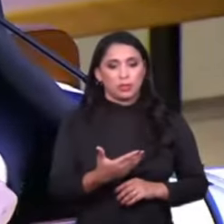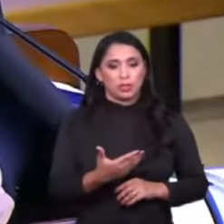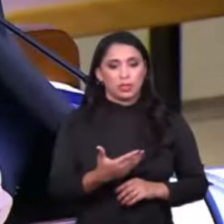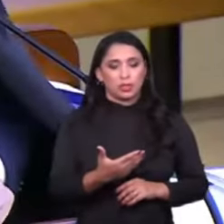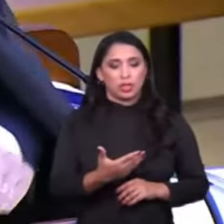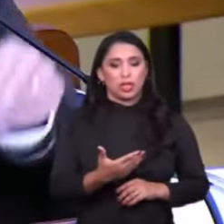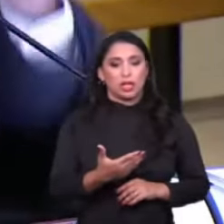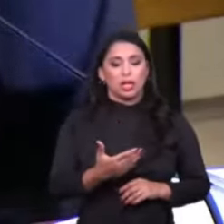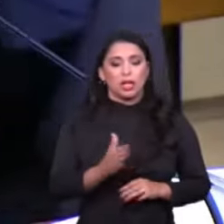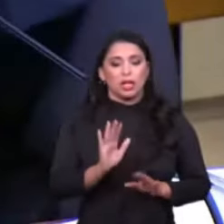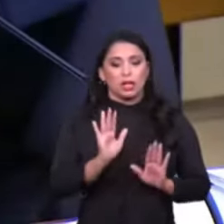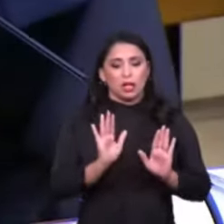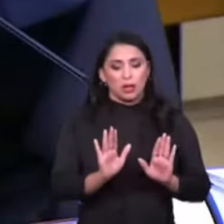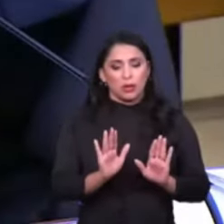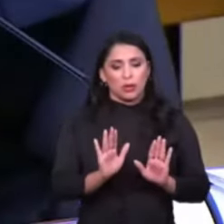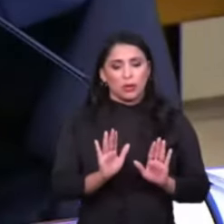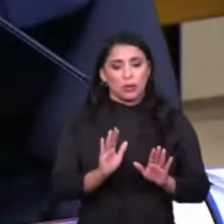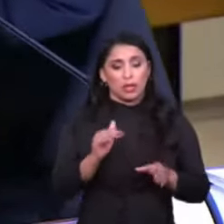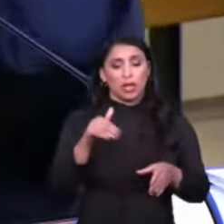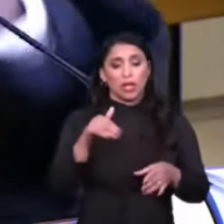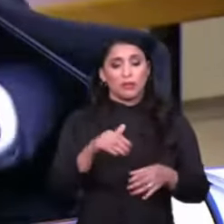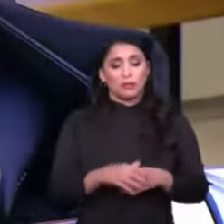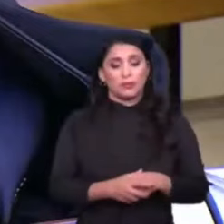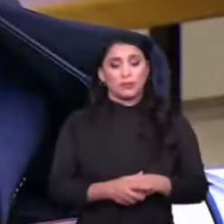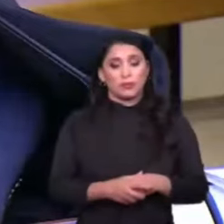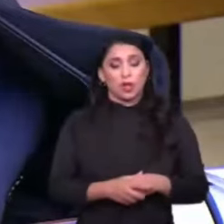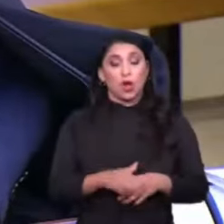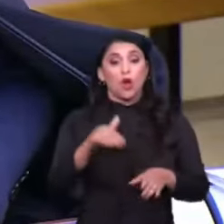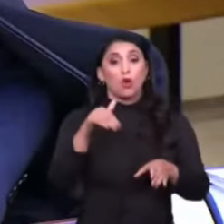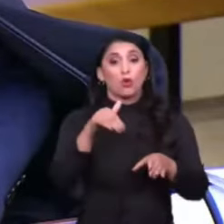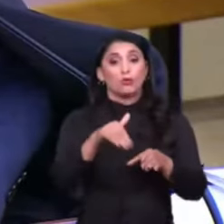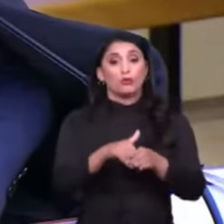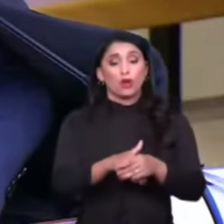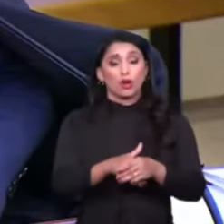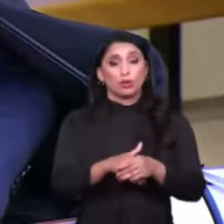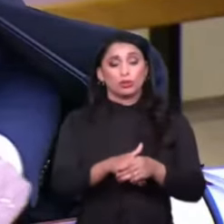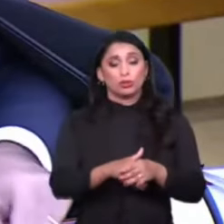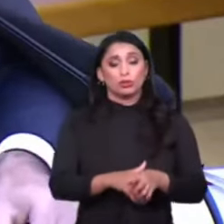Excelência, o voto oral que foi